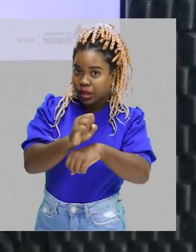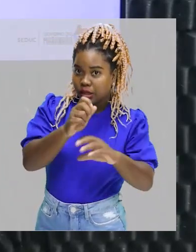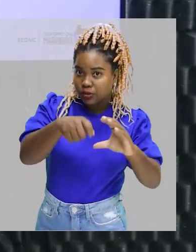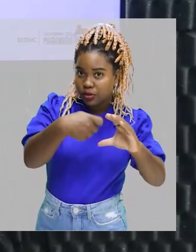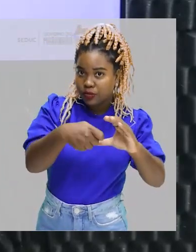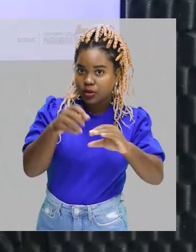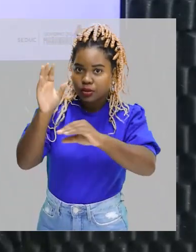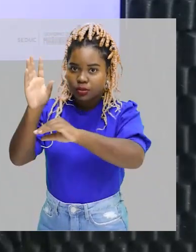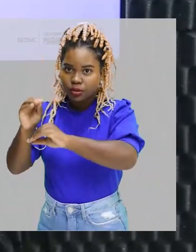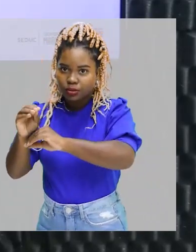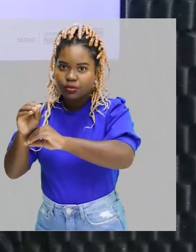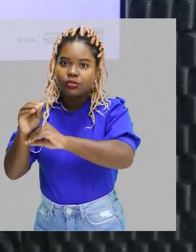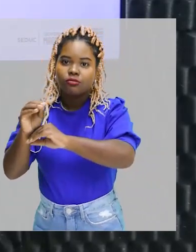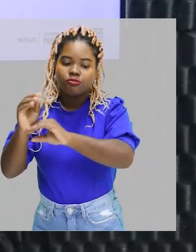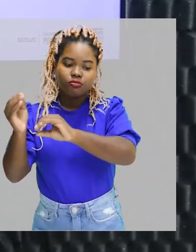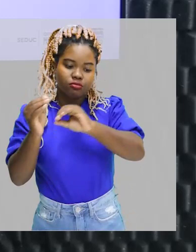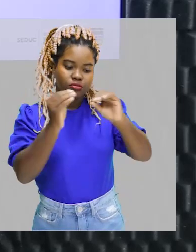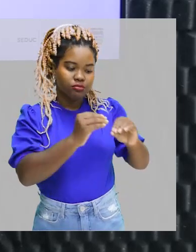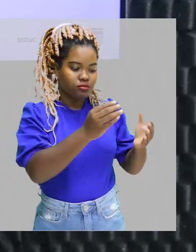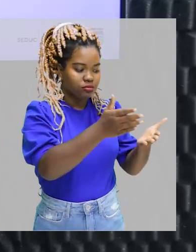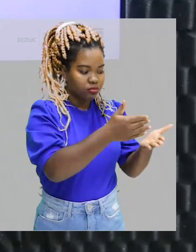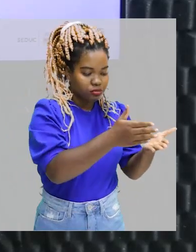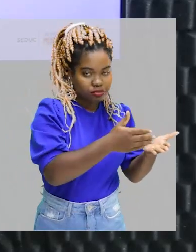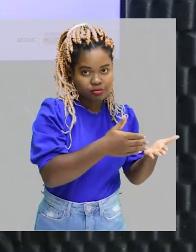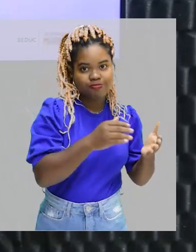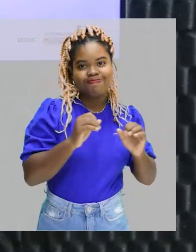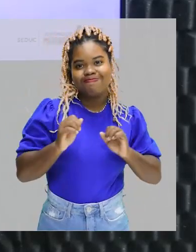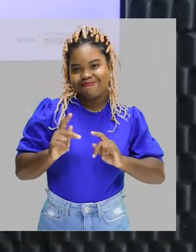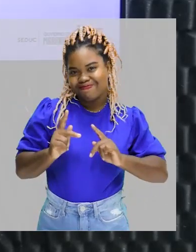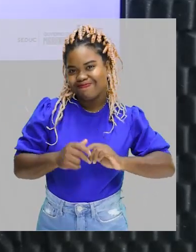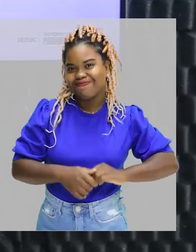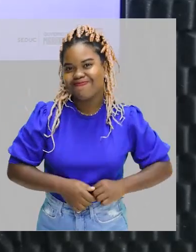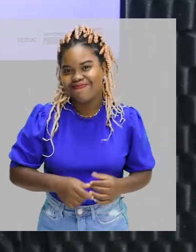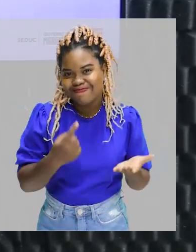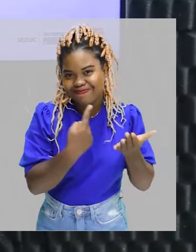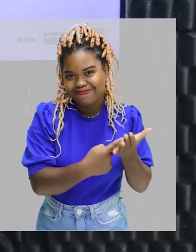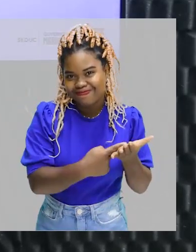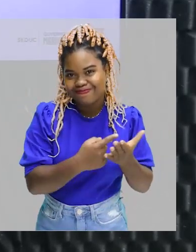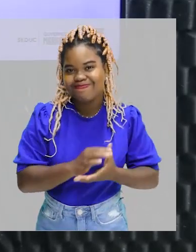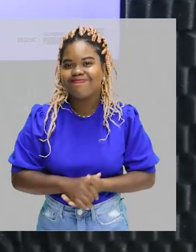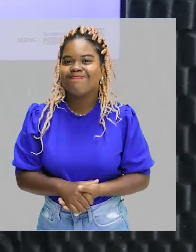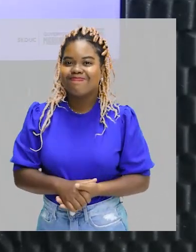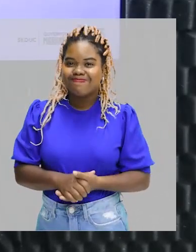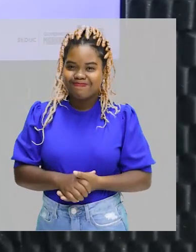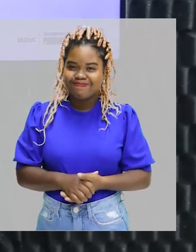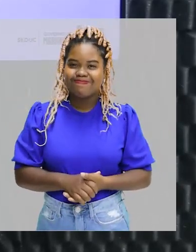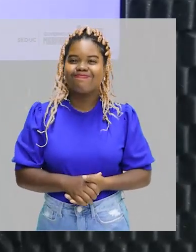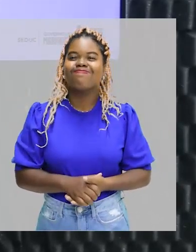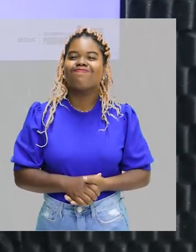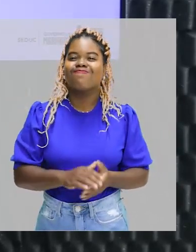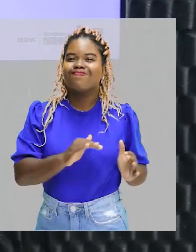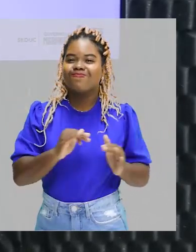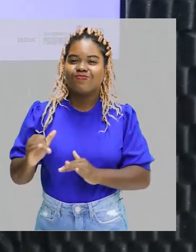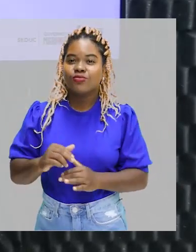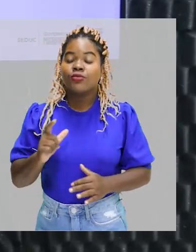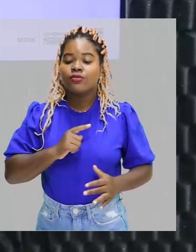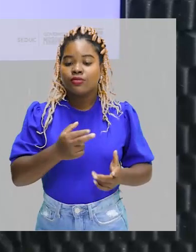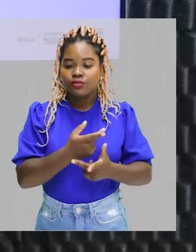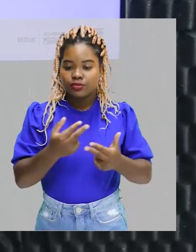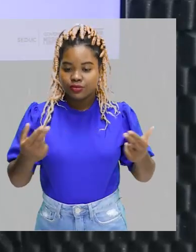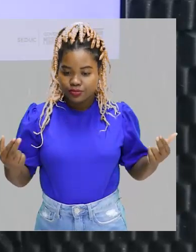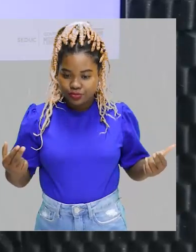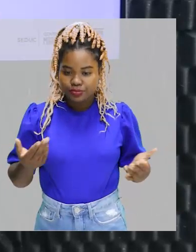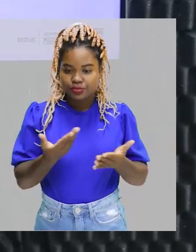tela e assim passar essas informações para o seu caderno. Show de bola, turminha? Bom, estamos em uma série de aulas